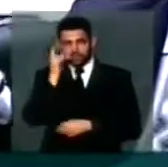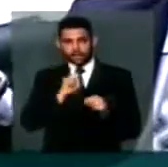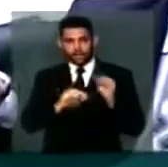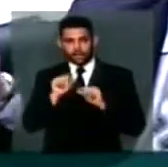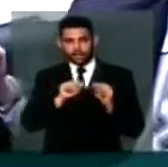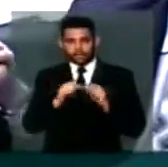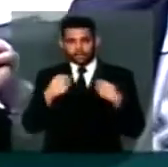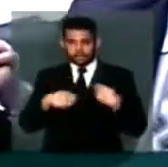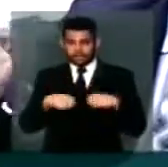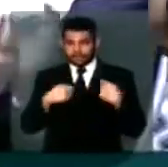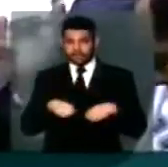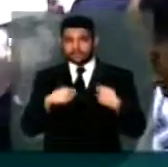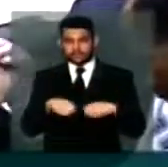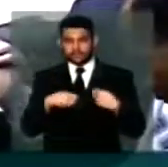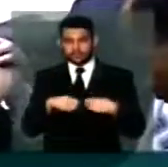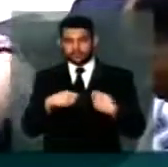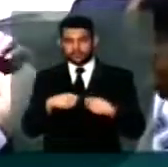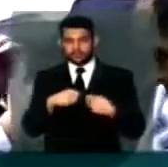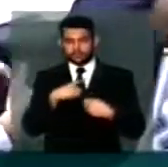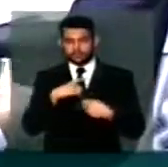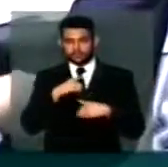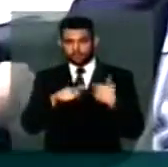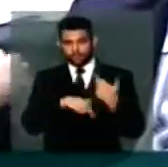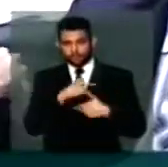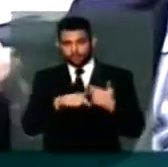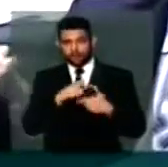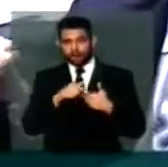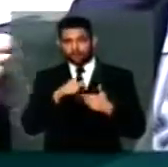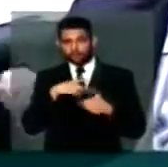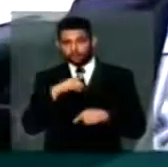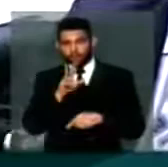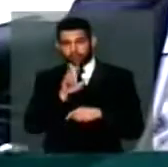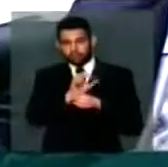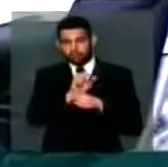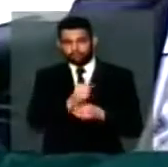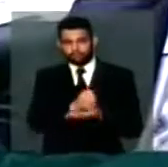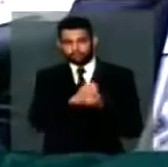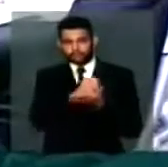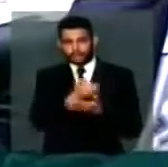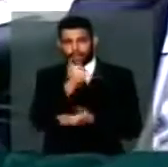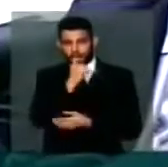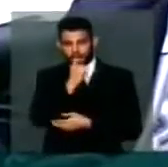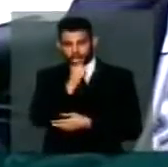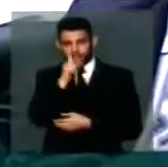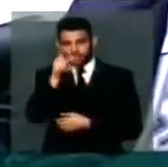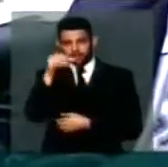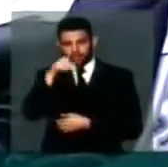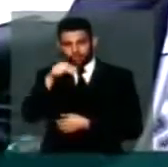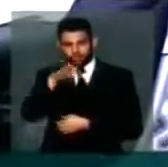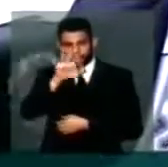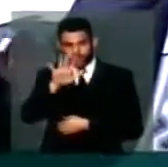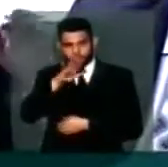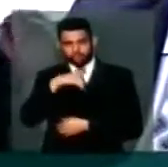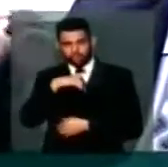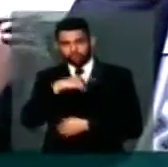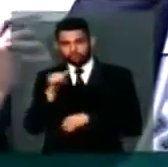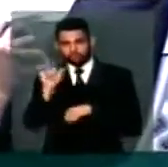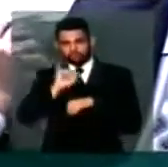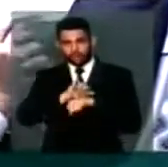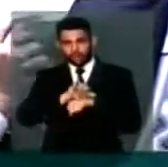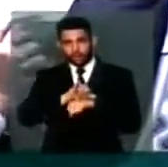aqueles dependentes dessa atividade das empresas Eletro intensivas no nordeste brasileiro